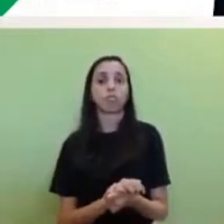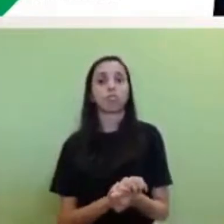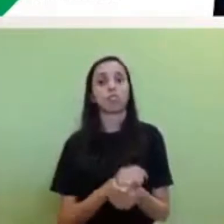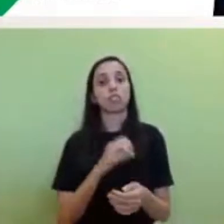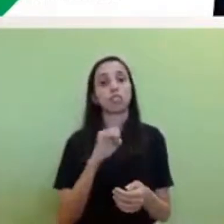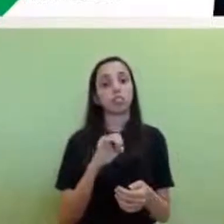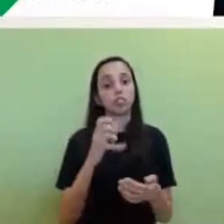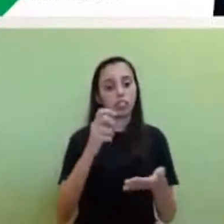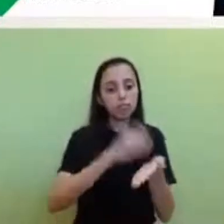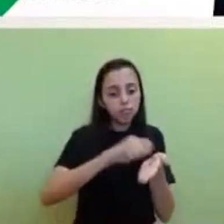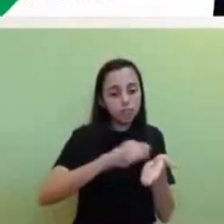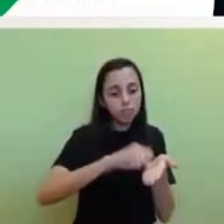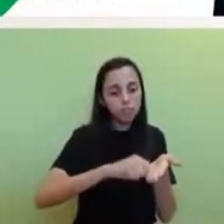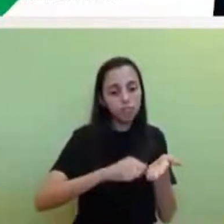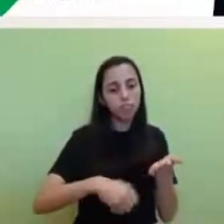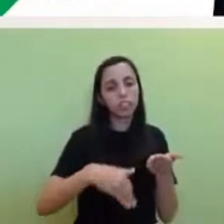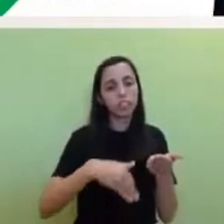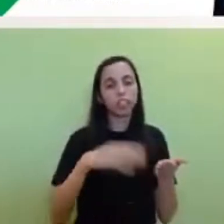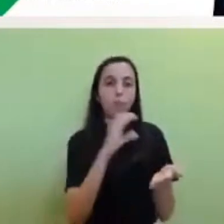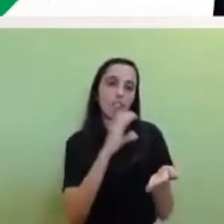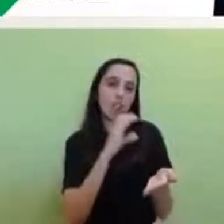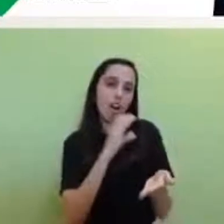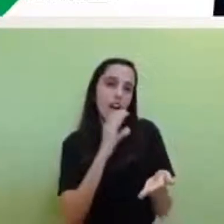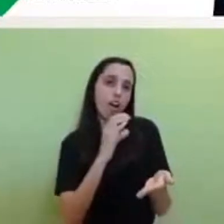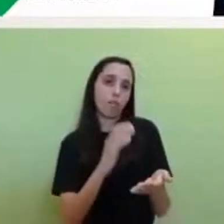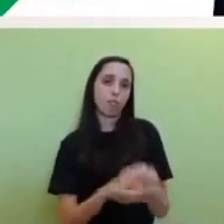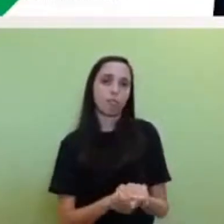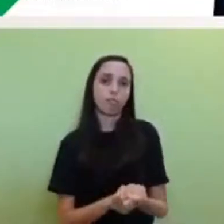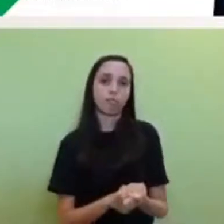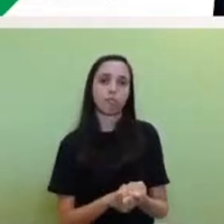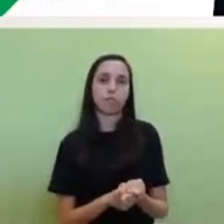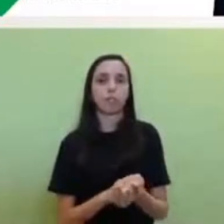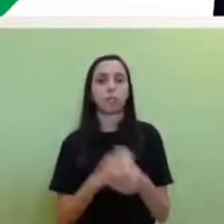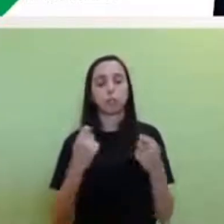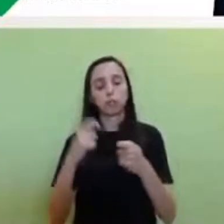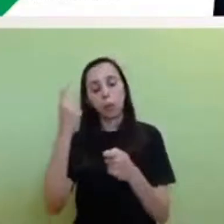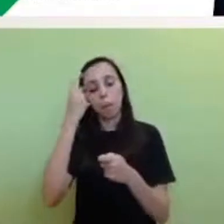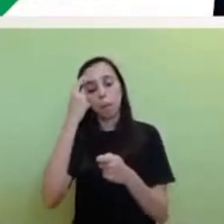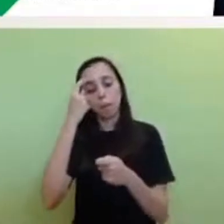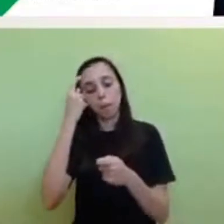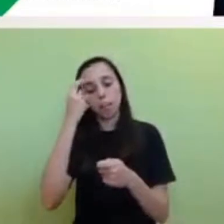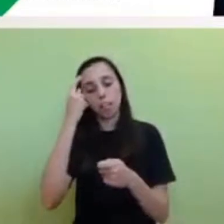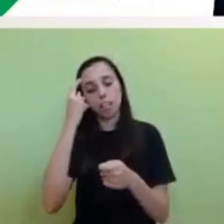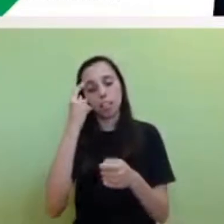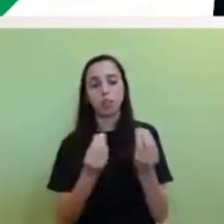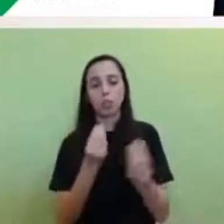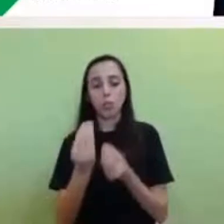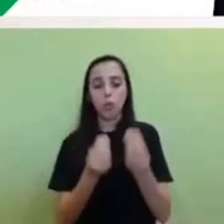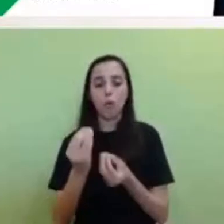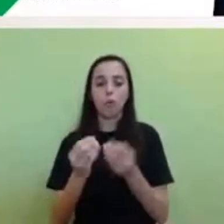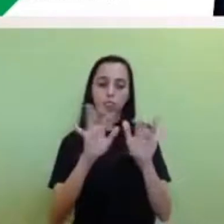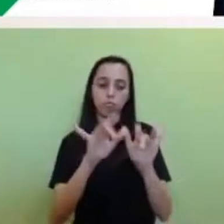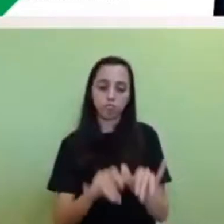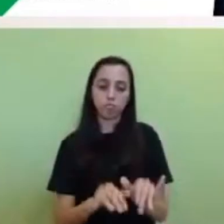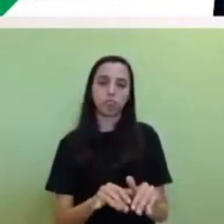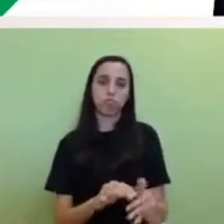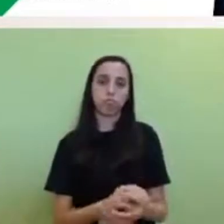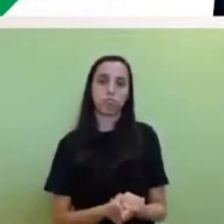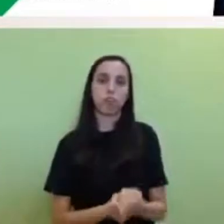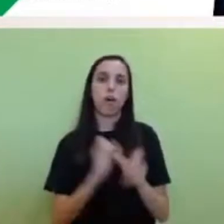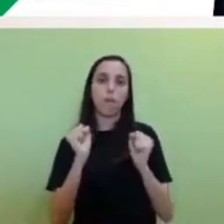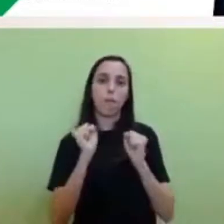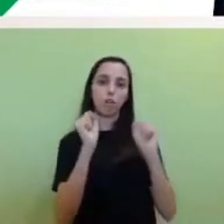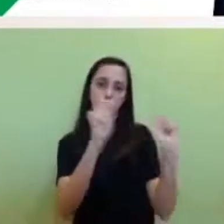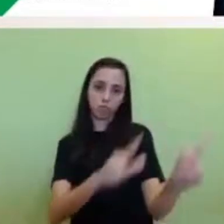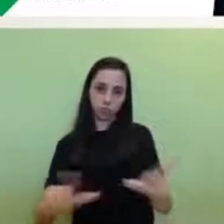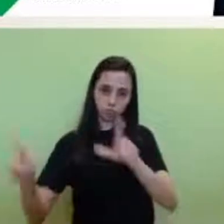escrito, a maior parte já estava lá. Né? Na verdade, você não vai precisar ficar pensando o que tem que escrever e como. Né? Pode